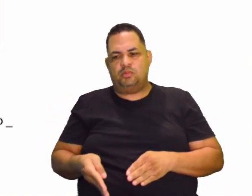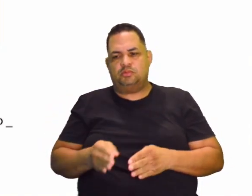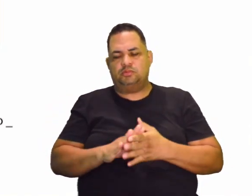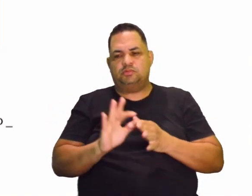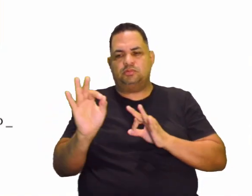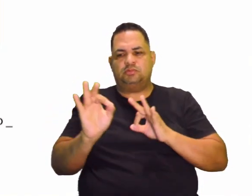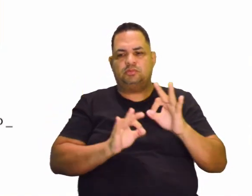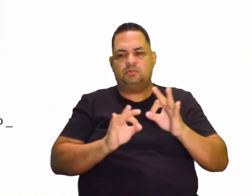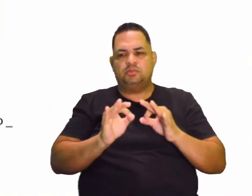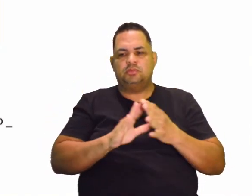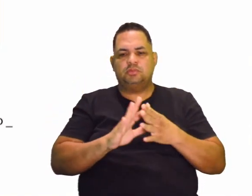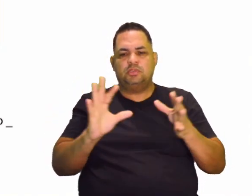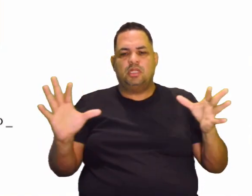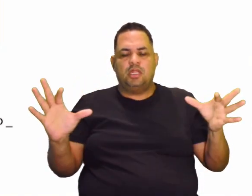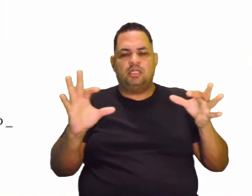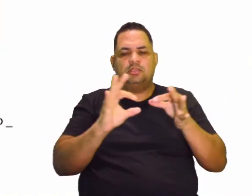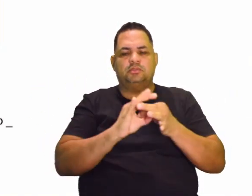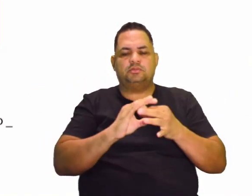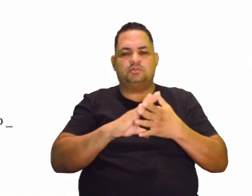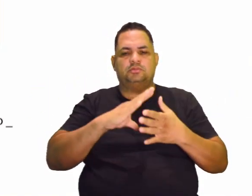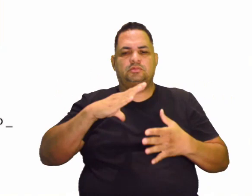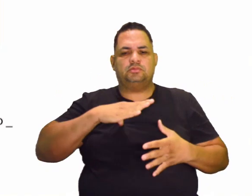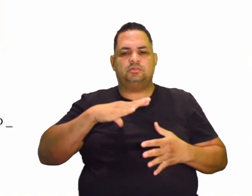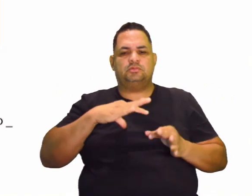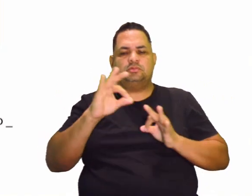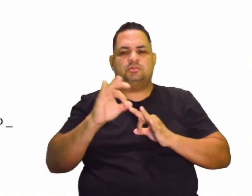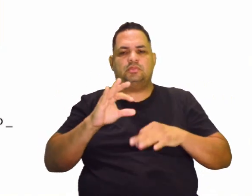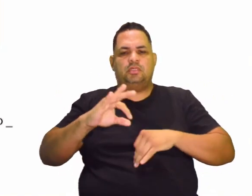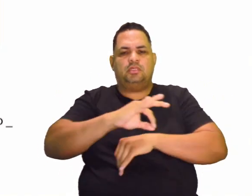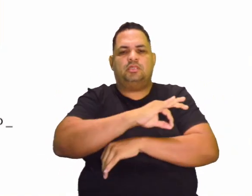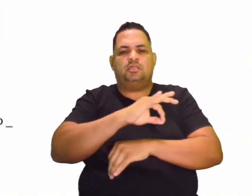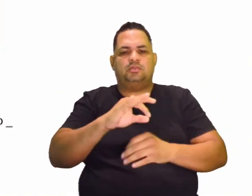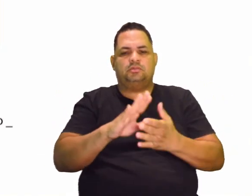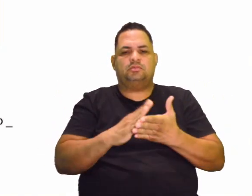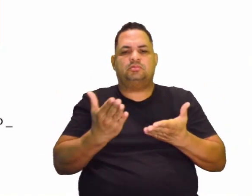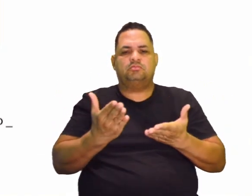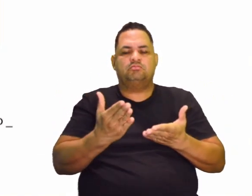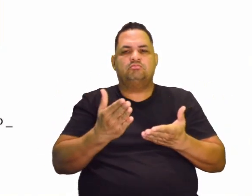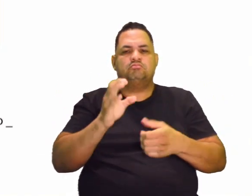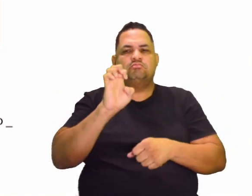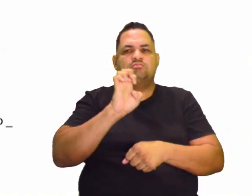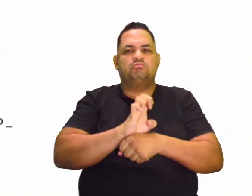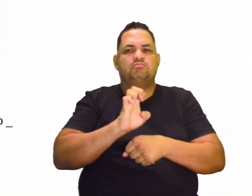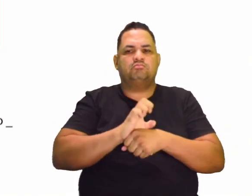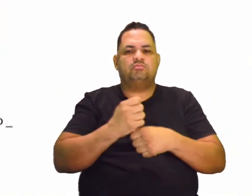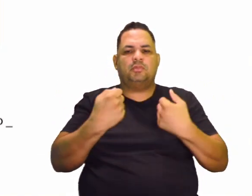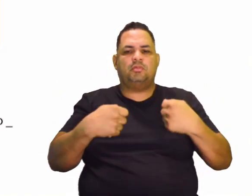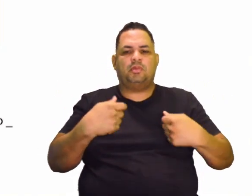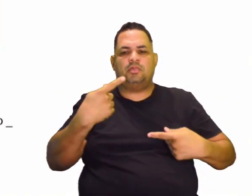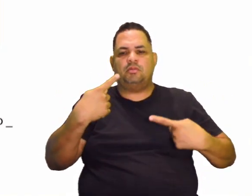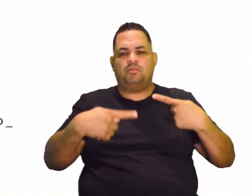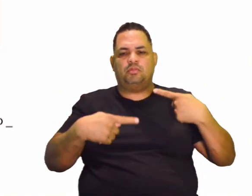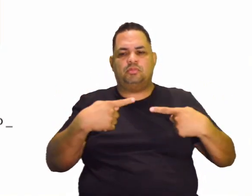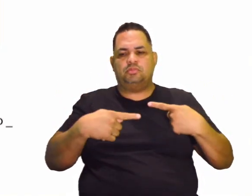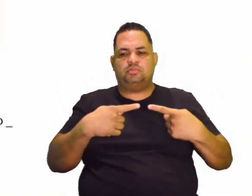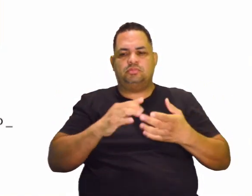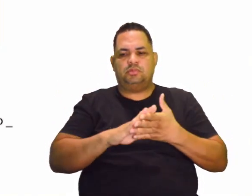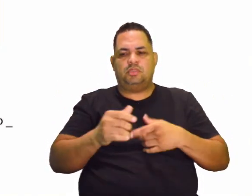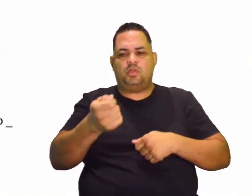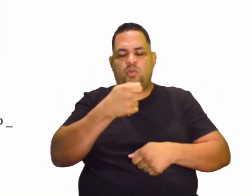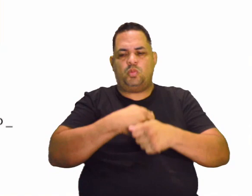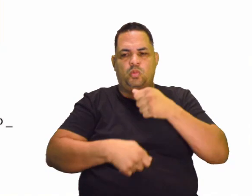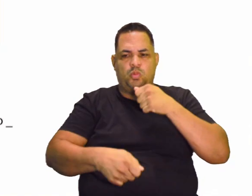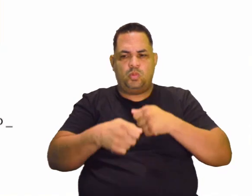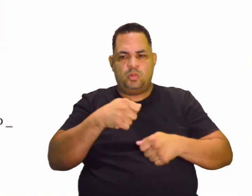que caracterizavam, então, uma arquitetura expressiva de um Estado com notável poder político e econômico. Sei que